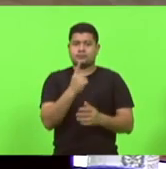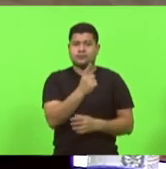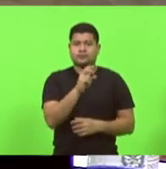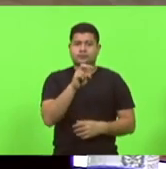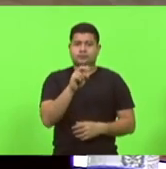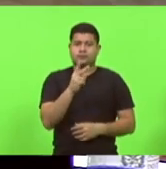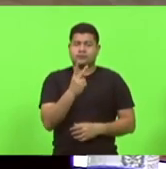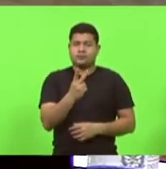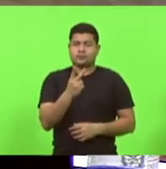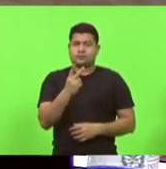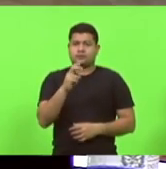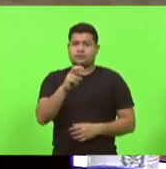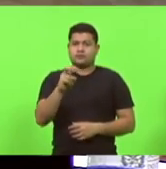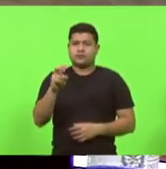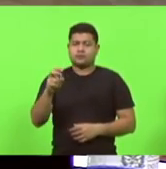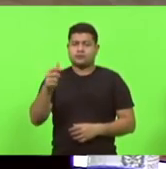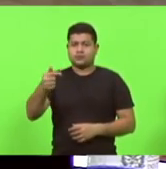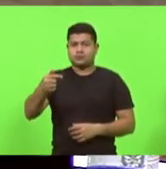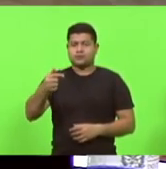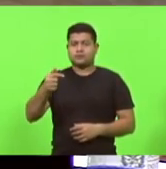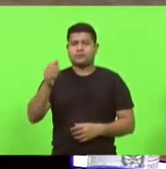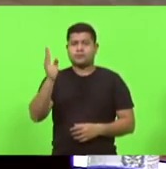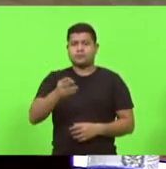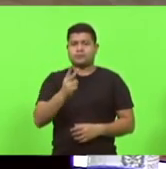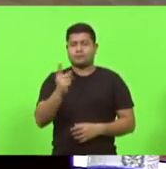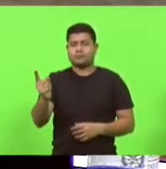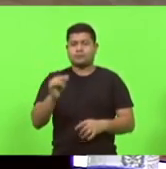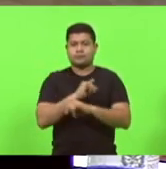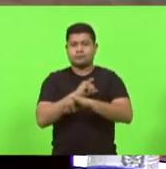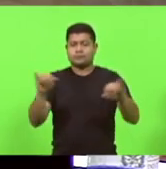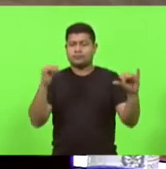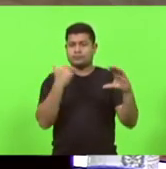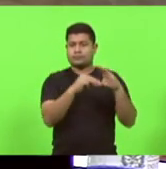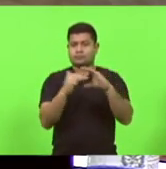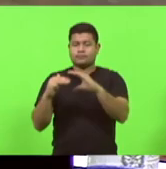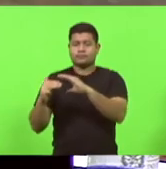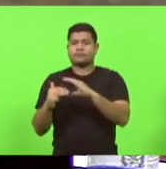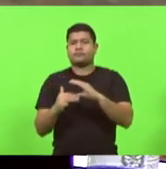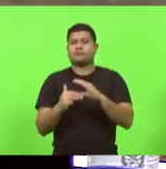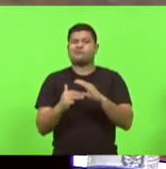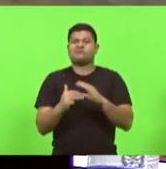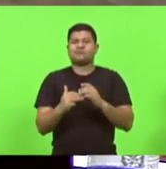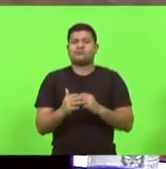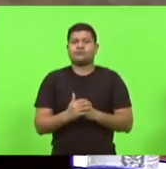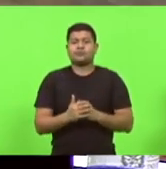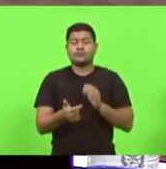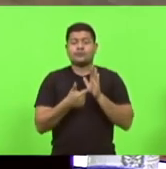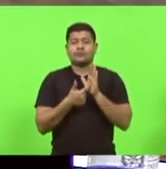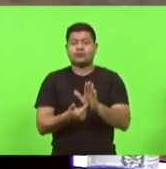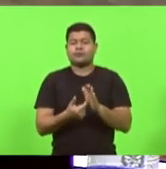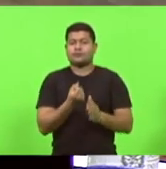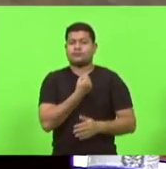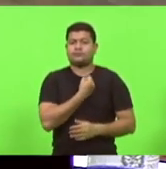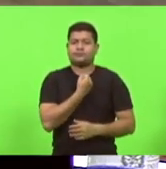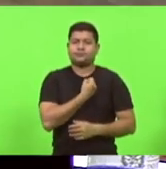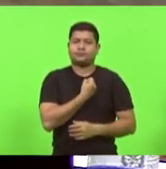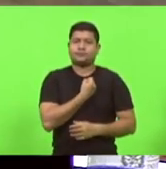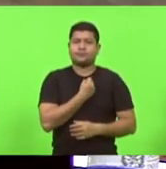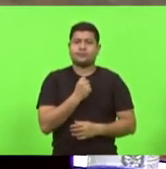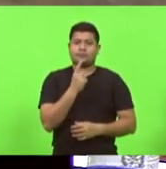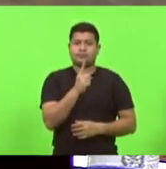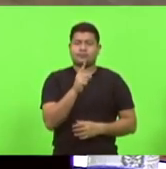e 1257/2021. E comunicou que encaminhará aos destinatários as indicações números